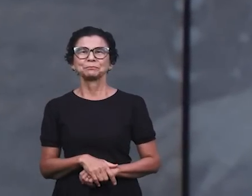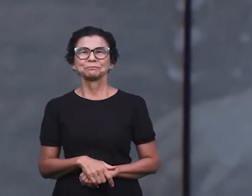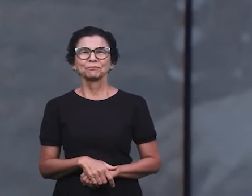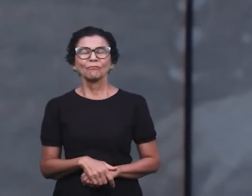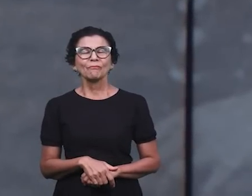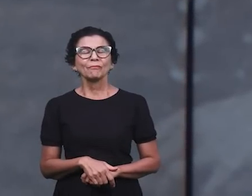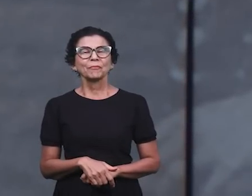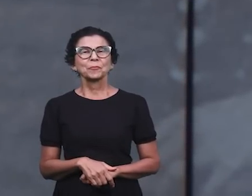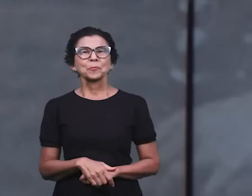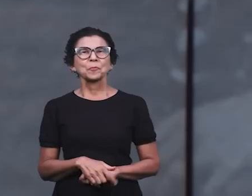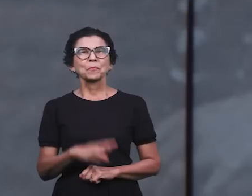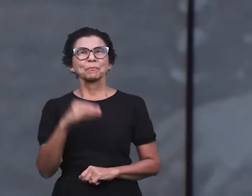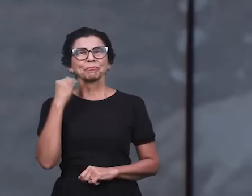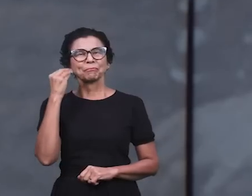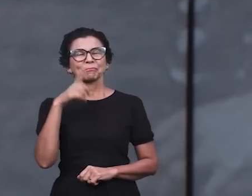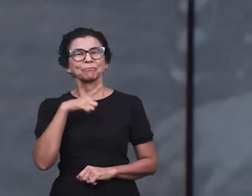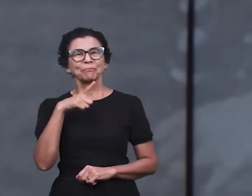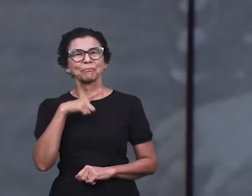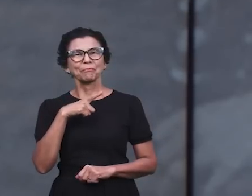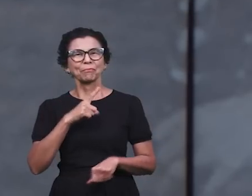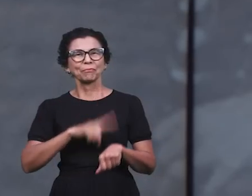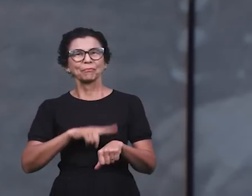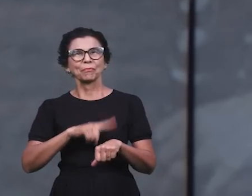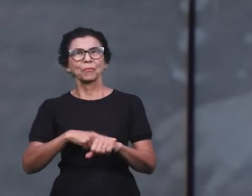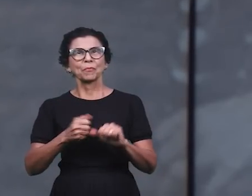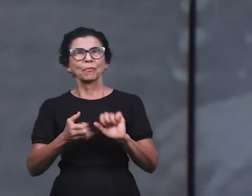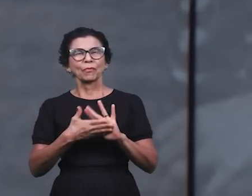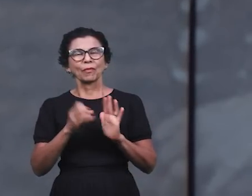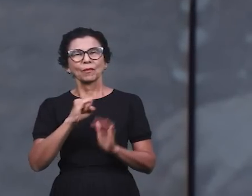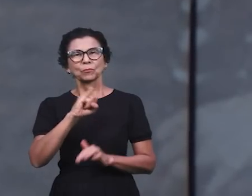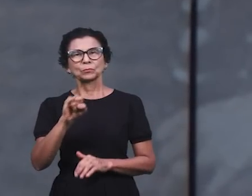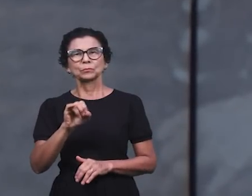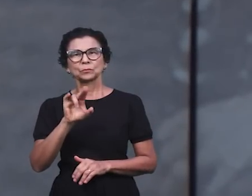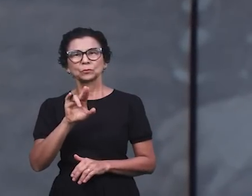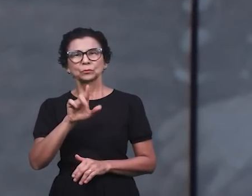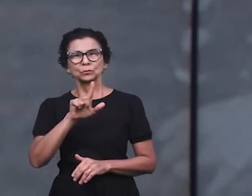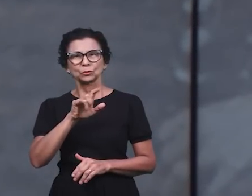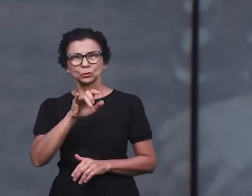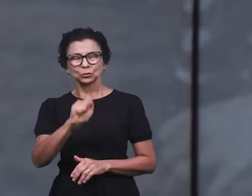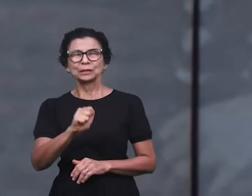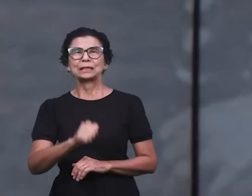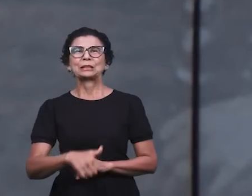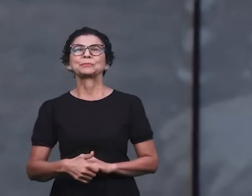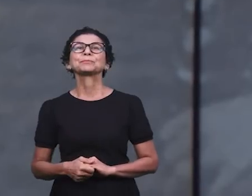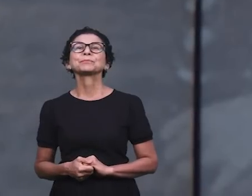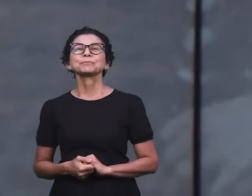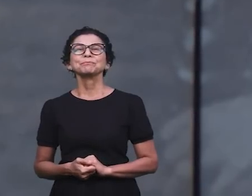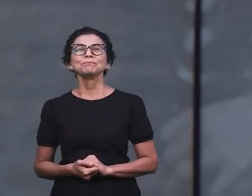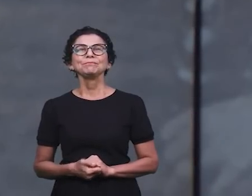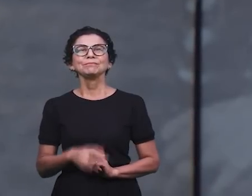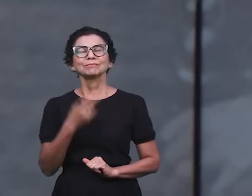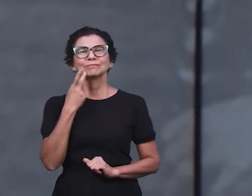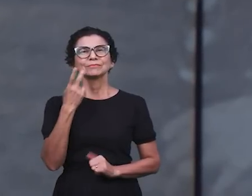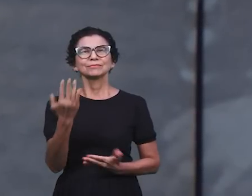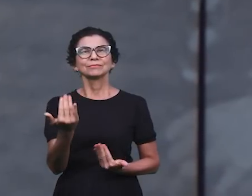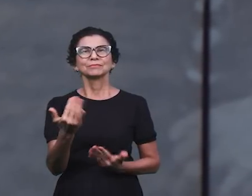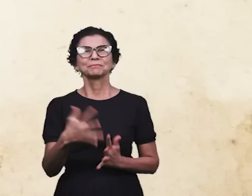vai contar uma experiência que ela teve com louvor. É a nossa irmã Júlia, lá do Barro Vermelho. Fala,